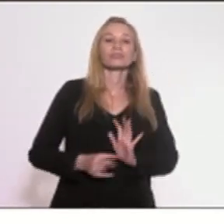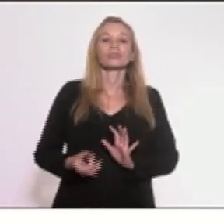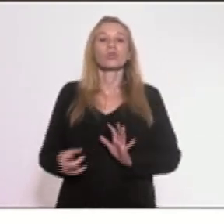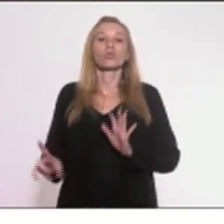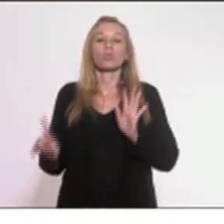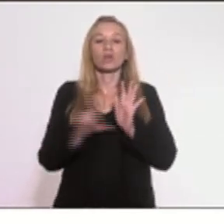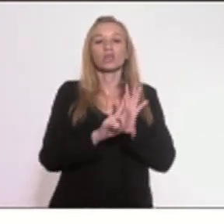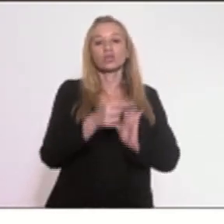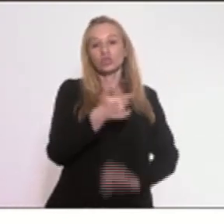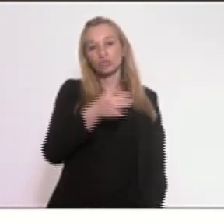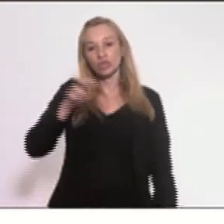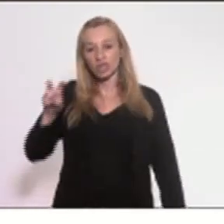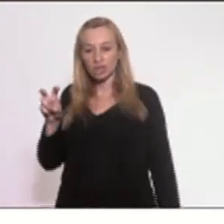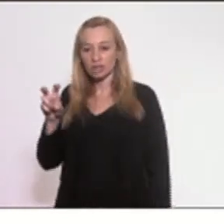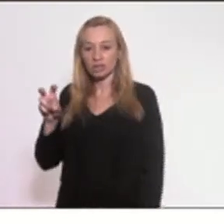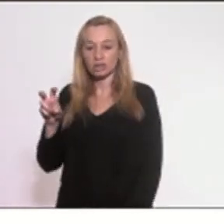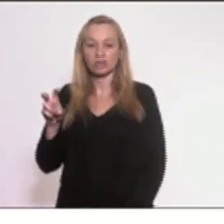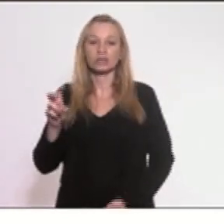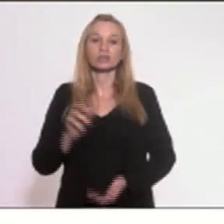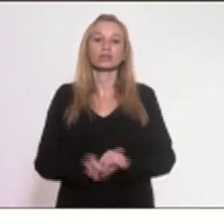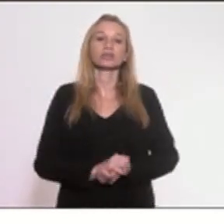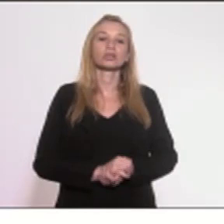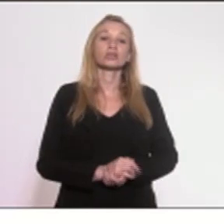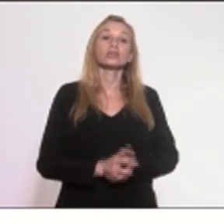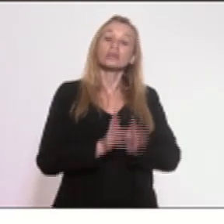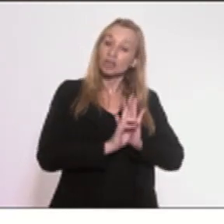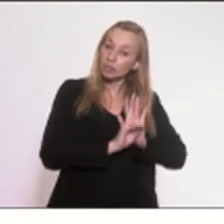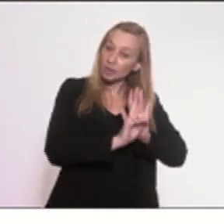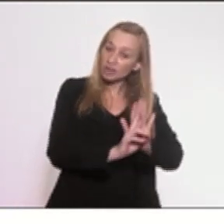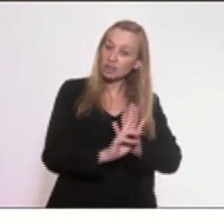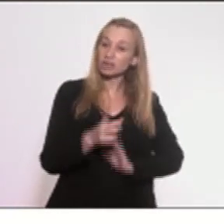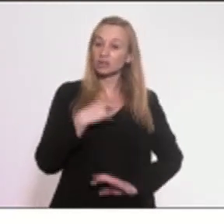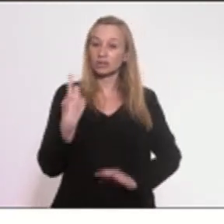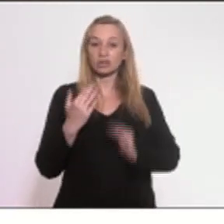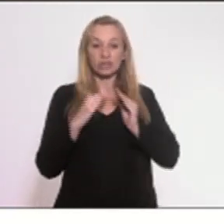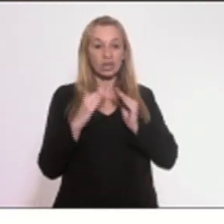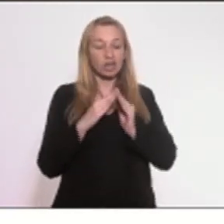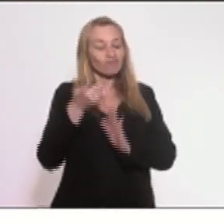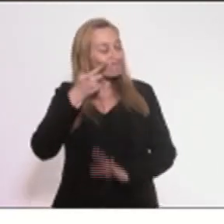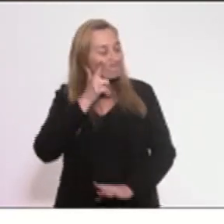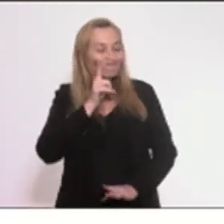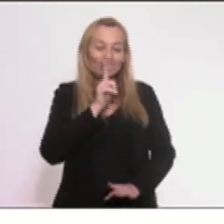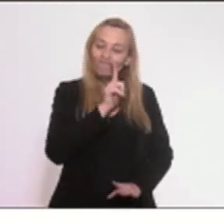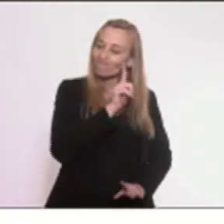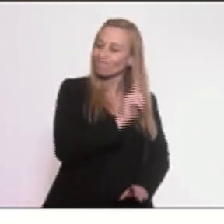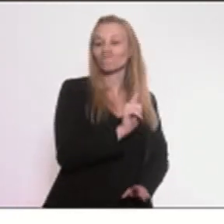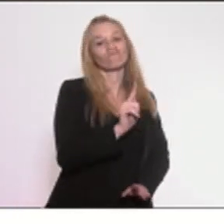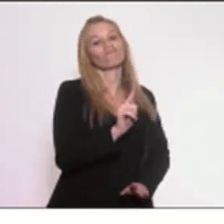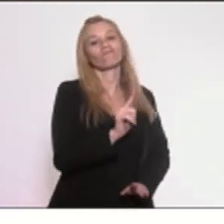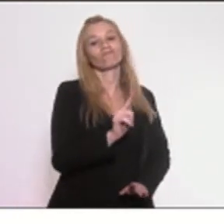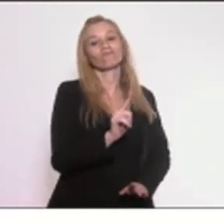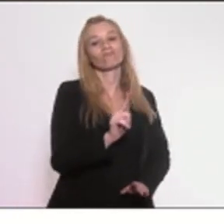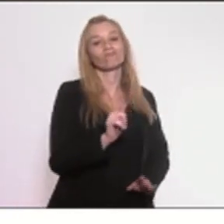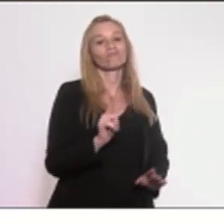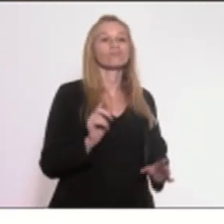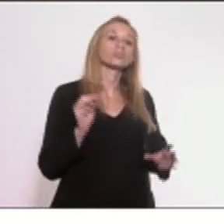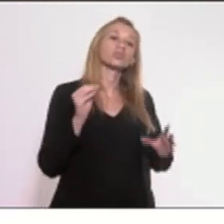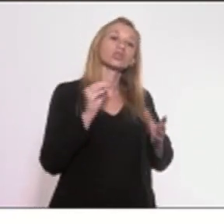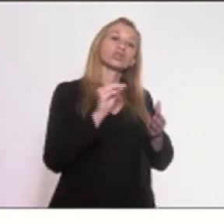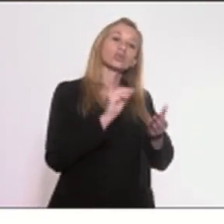ano de 2015, e os representantes de nossa casa não conseguiram incluir a região dos